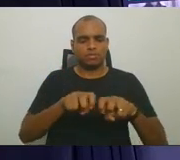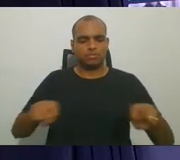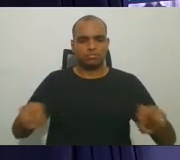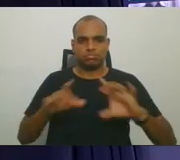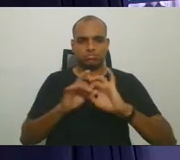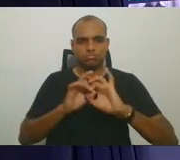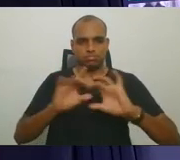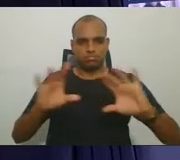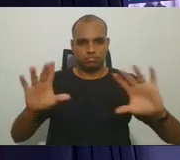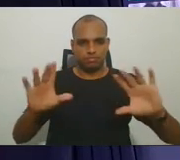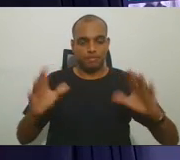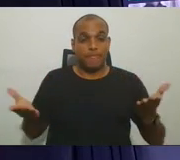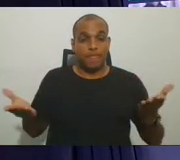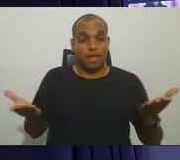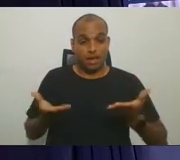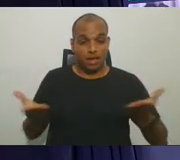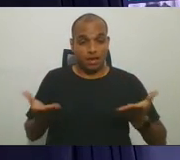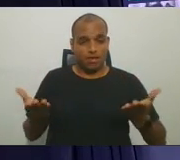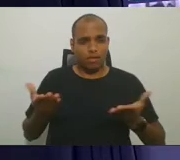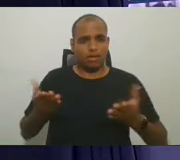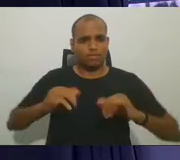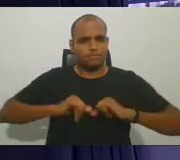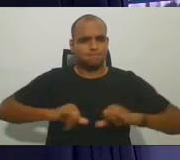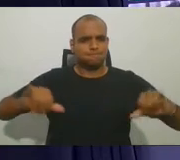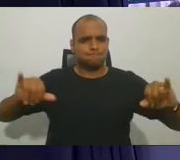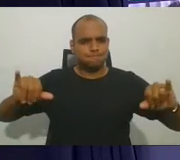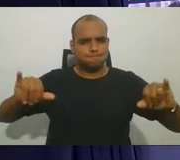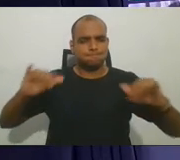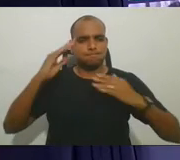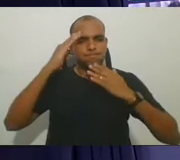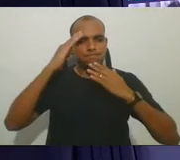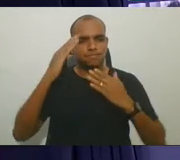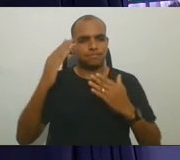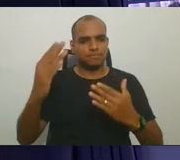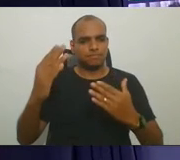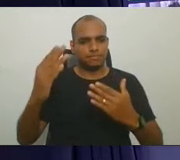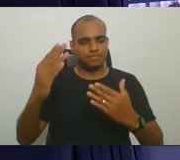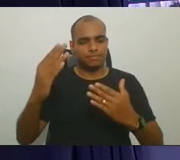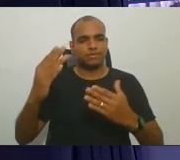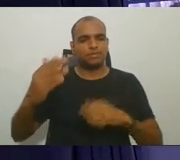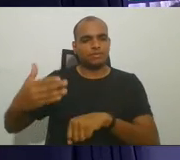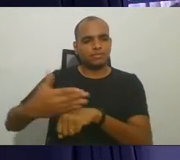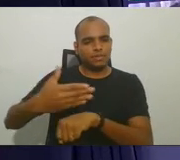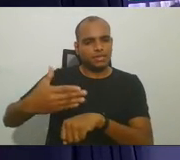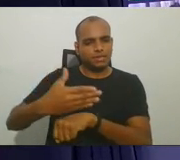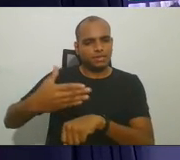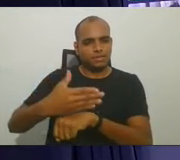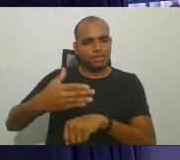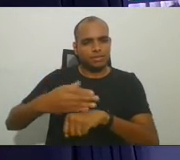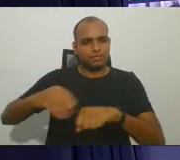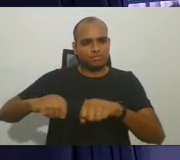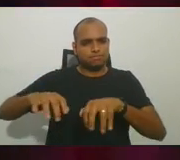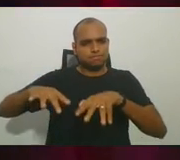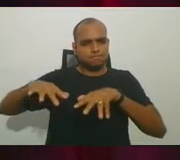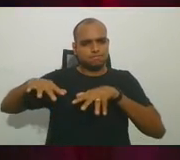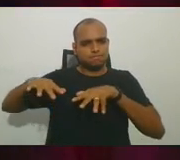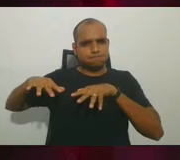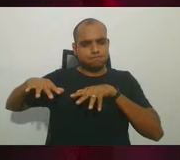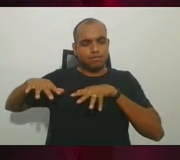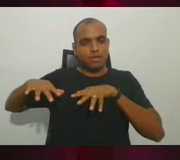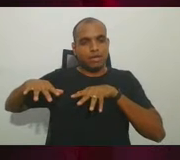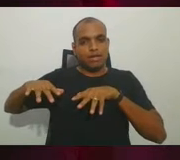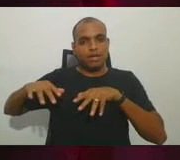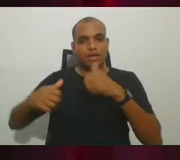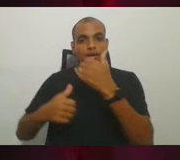porque agora nós queremos anunciar e agradecer as presenças na plateia do vice-reitor